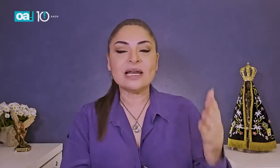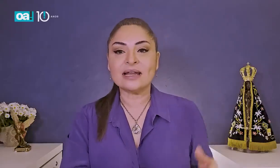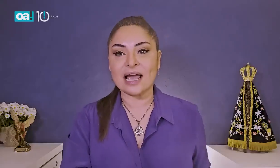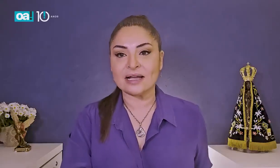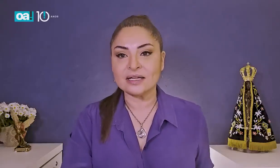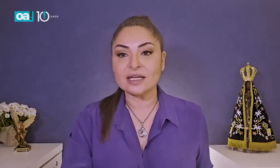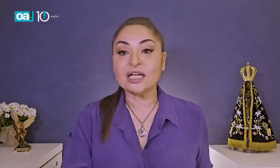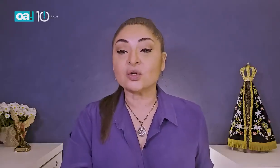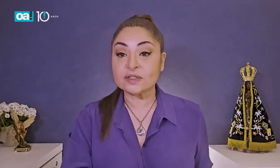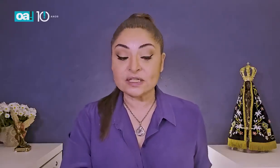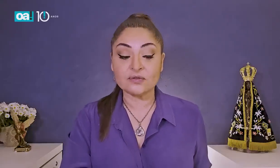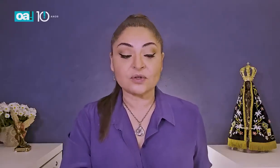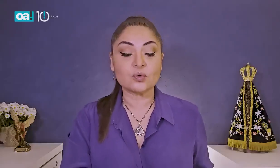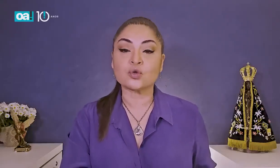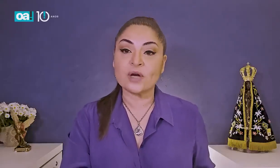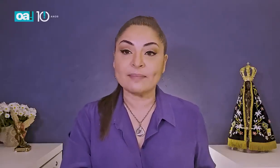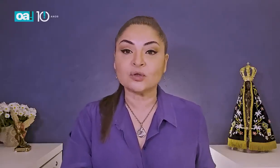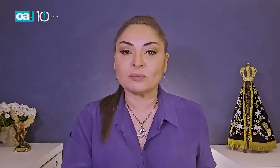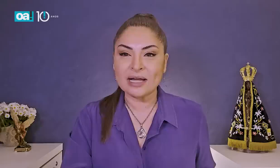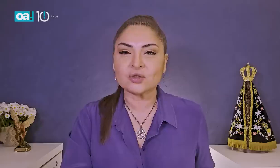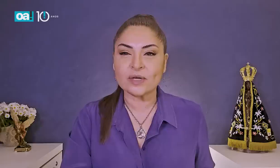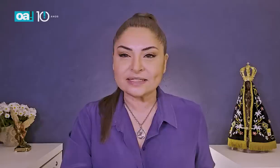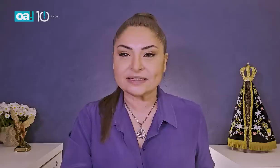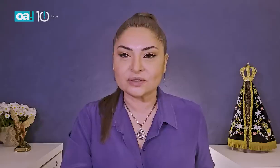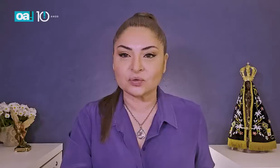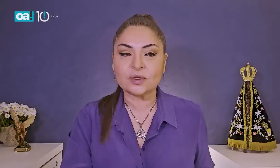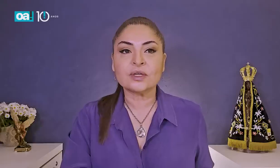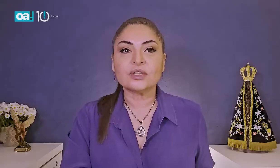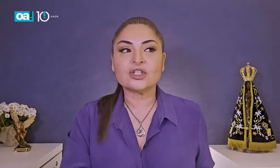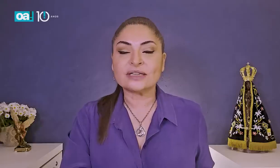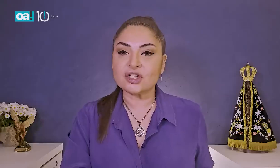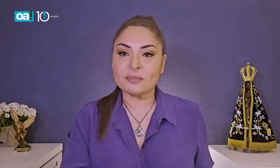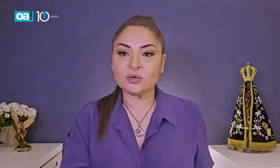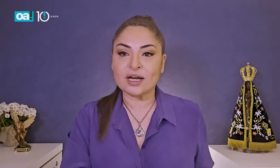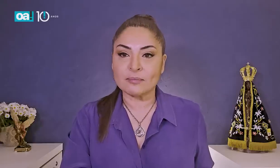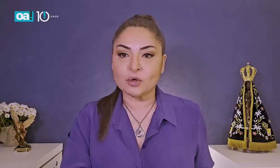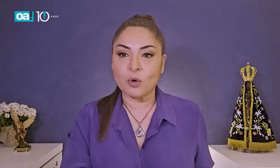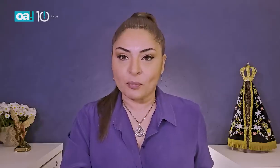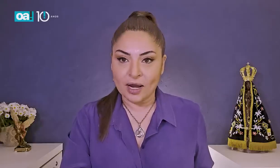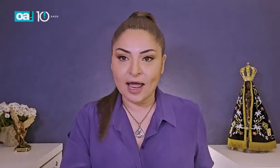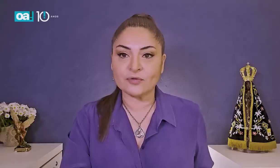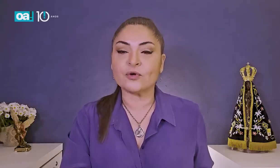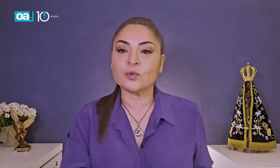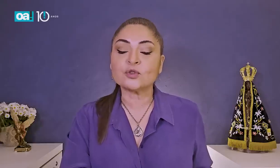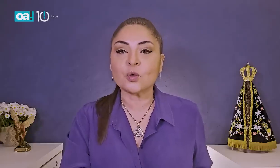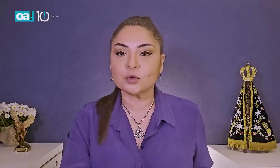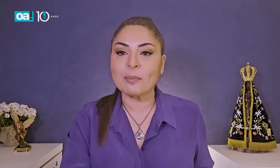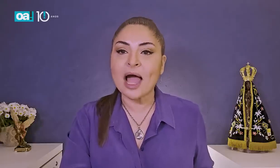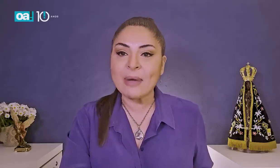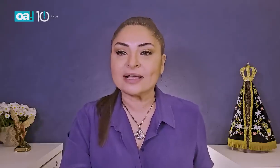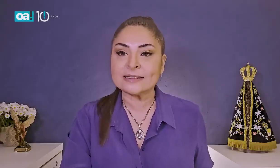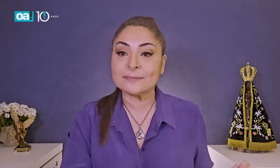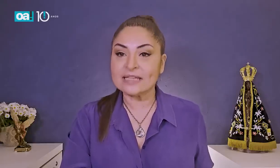é milenar. Inclusive, o julgamento mais conhecido de atendimento a clamor popular foi um que